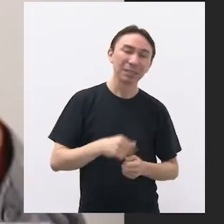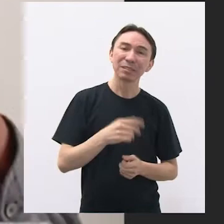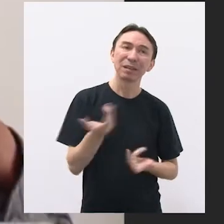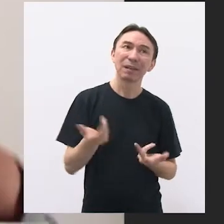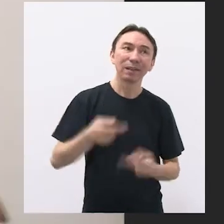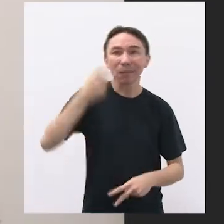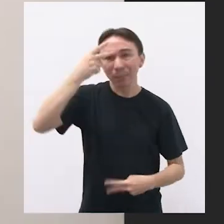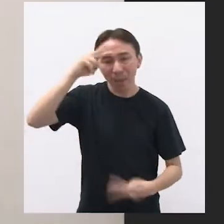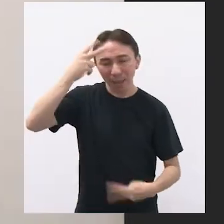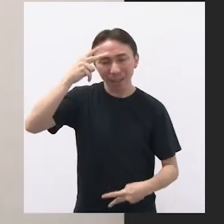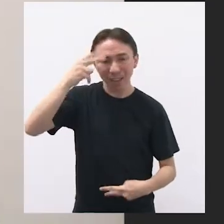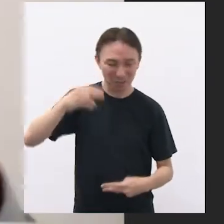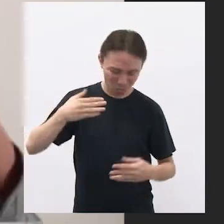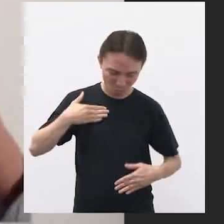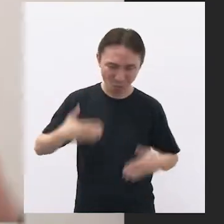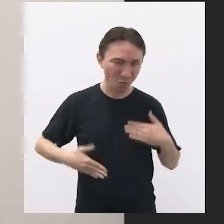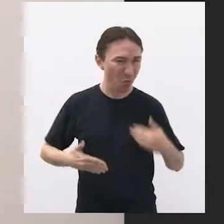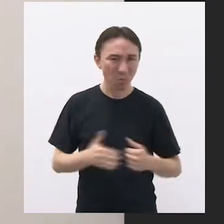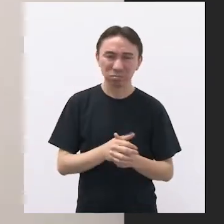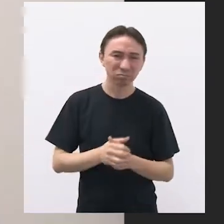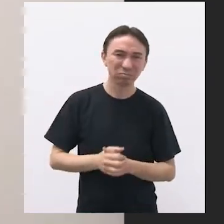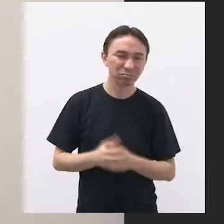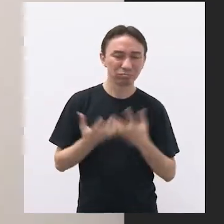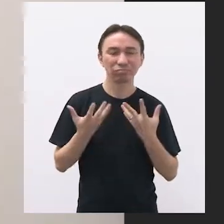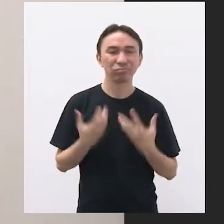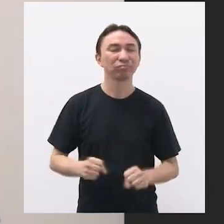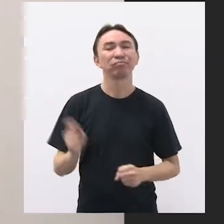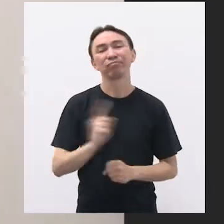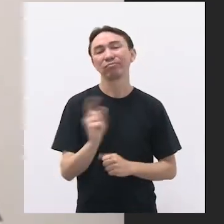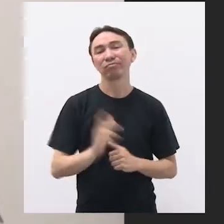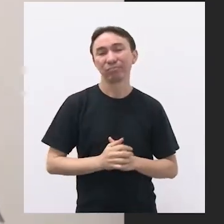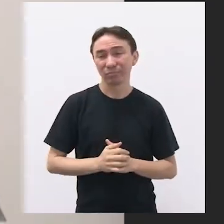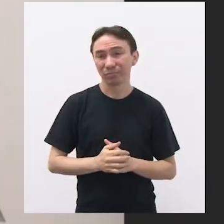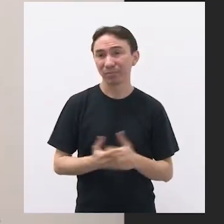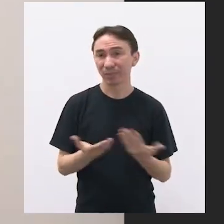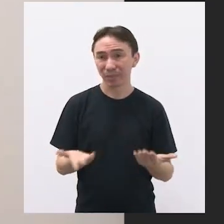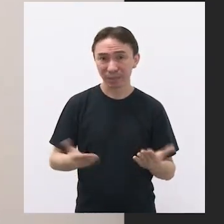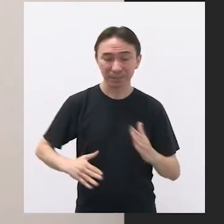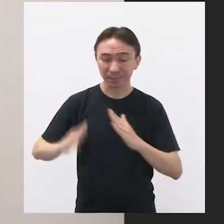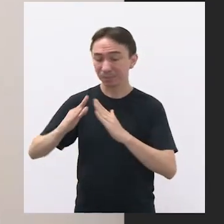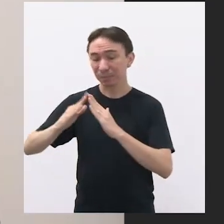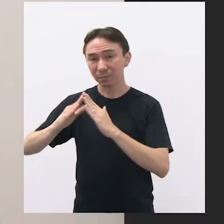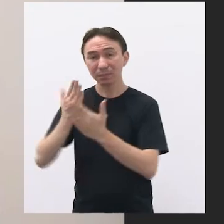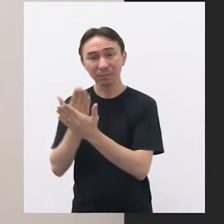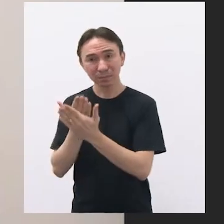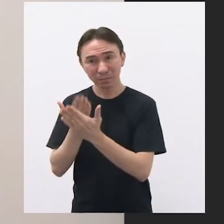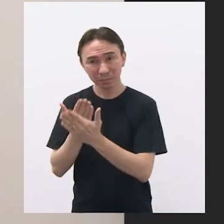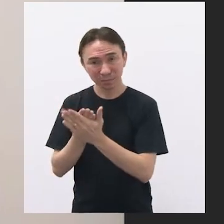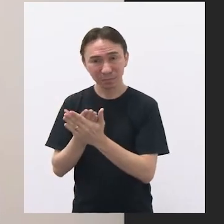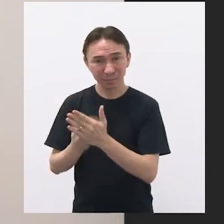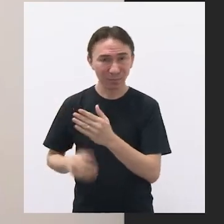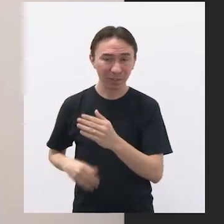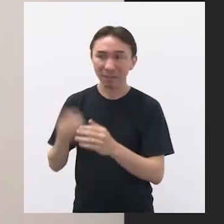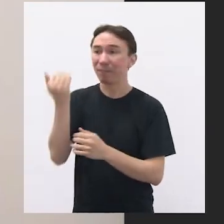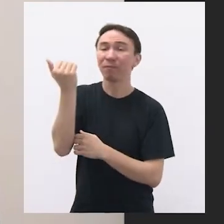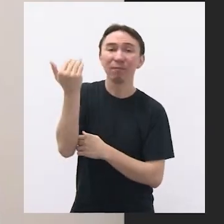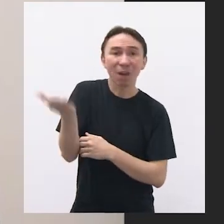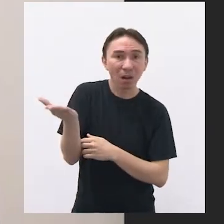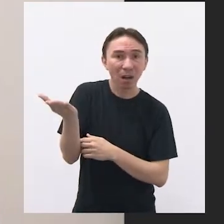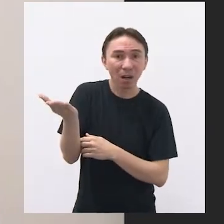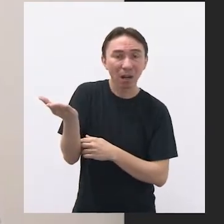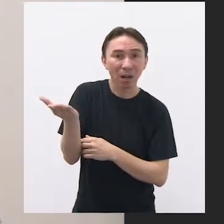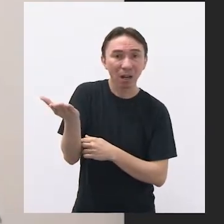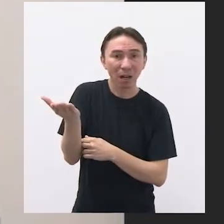assim, mas essa identidade está fora da escola? Em grande parte está fora da escola, sim, infelizmente, porque